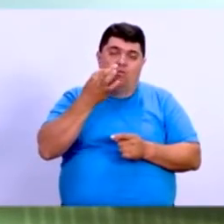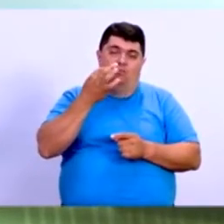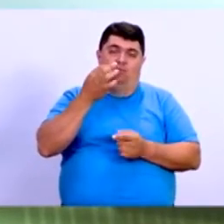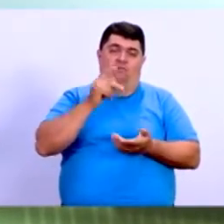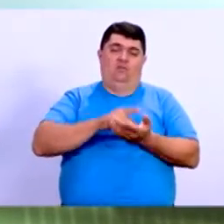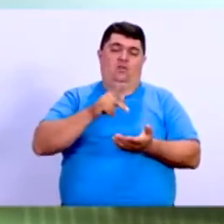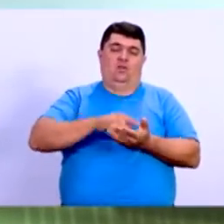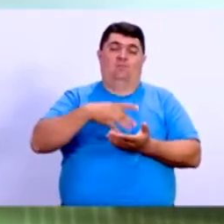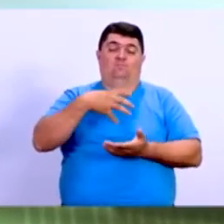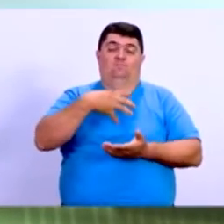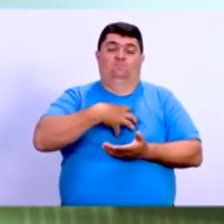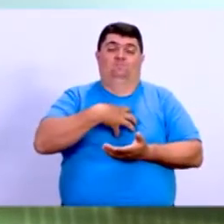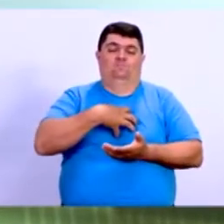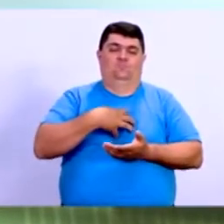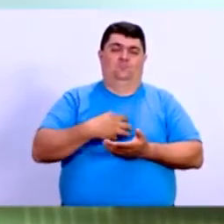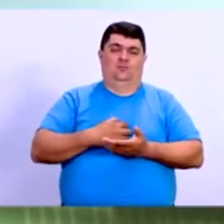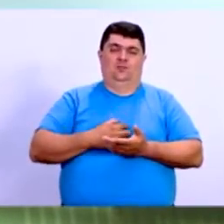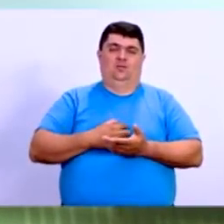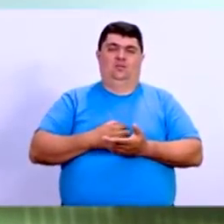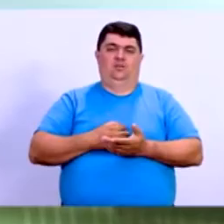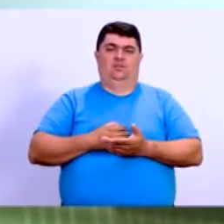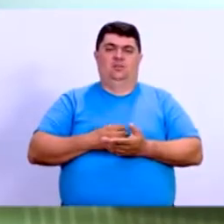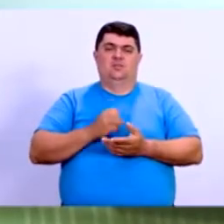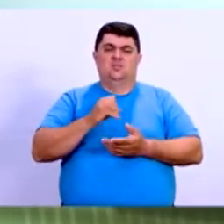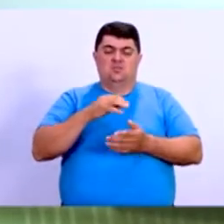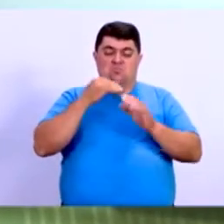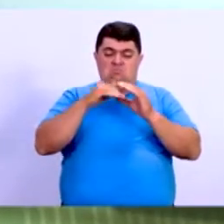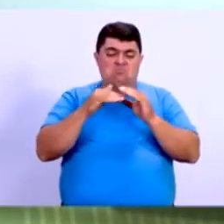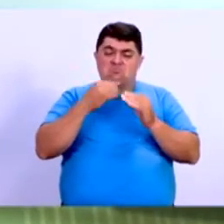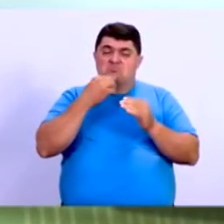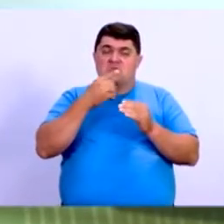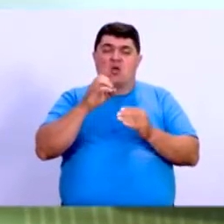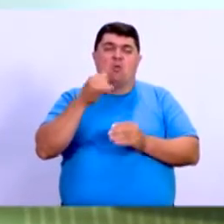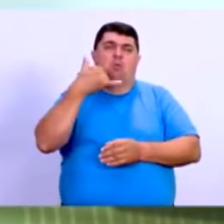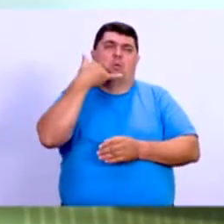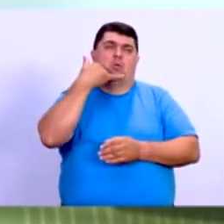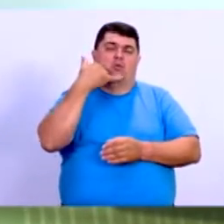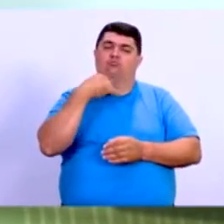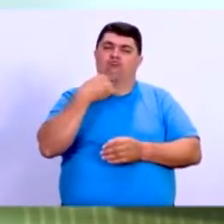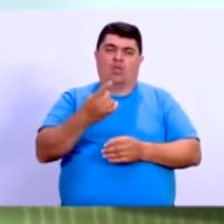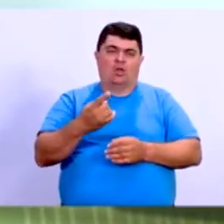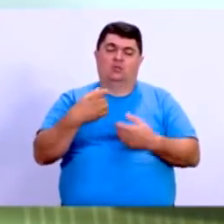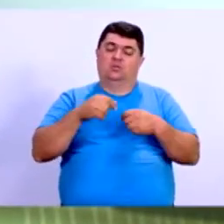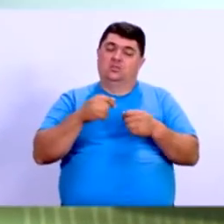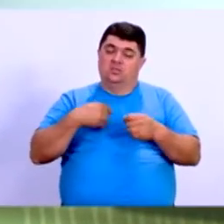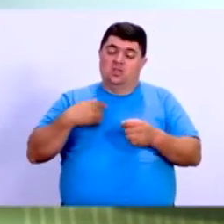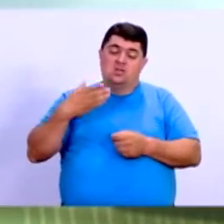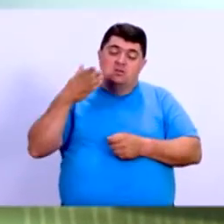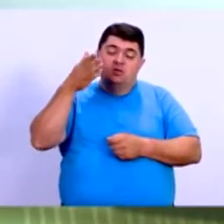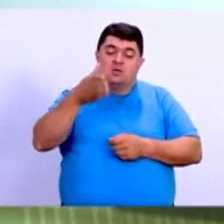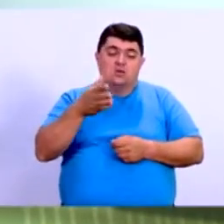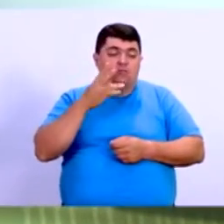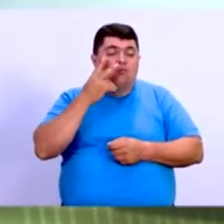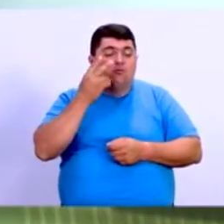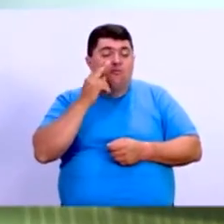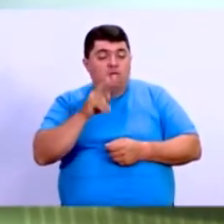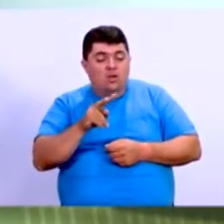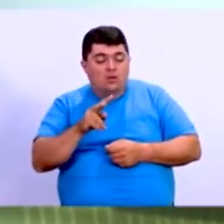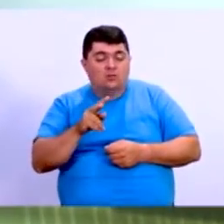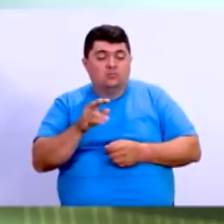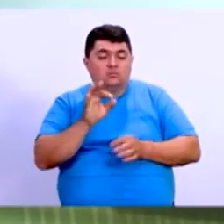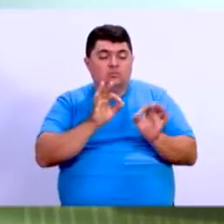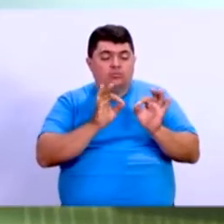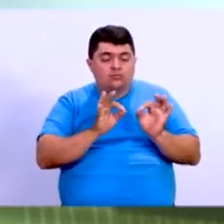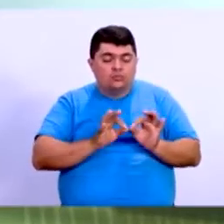que é feito, como é feito, de que forma eles querem que seja feita. Certo? Cada passinho